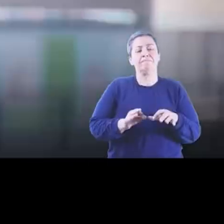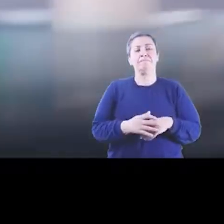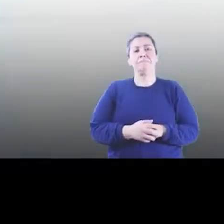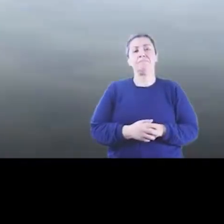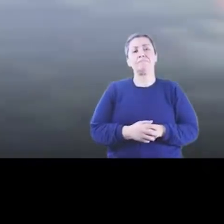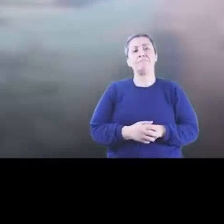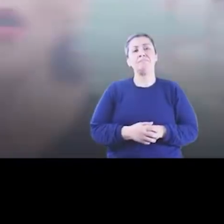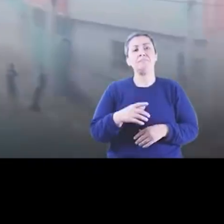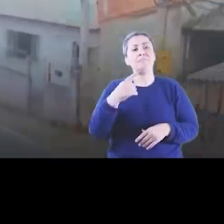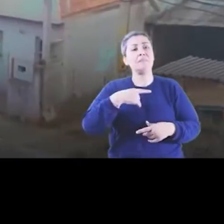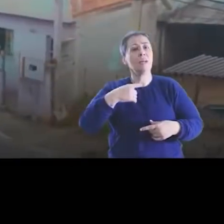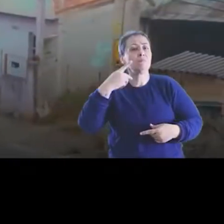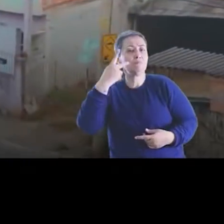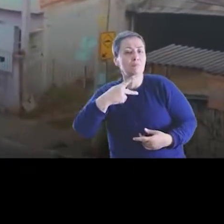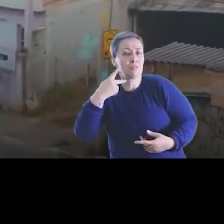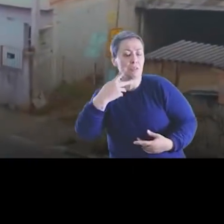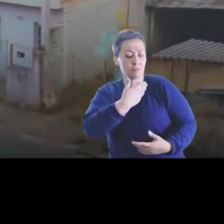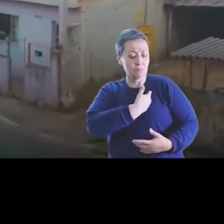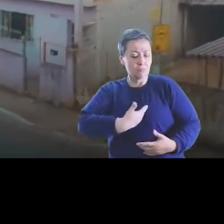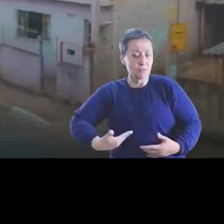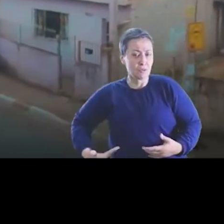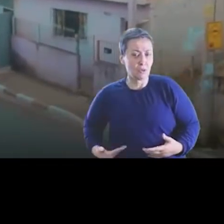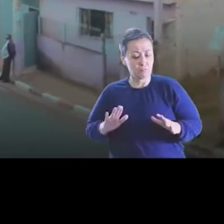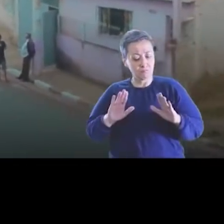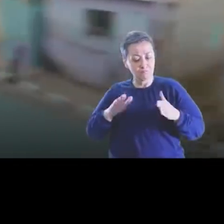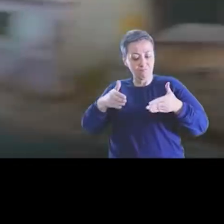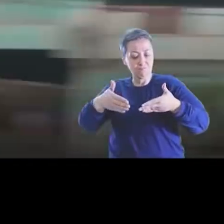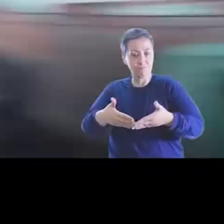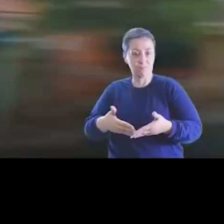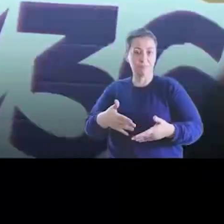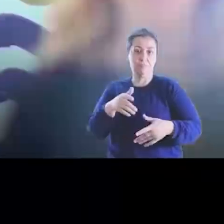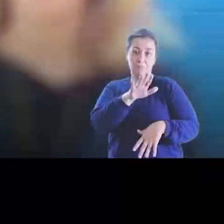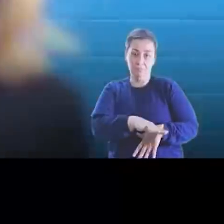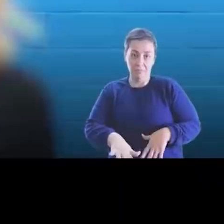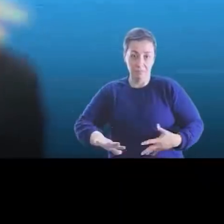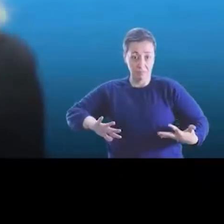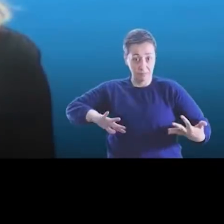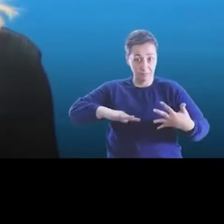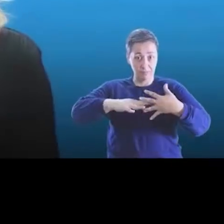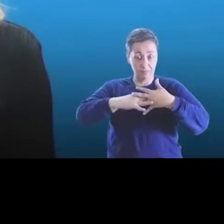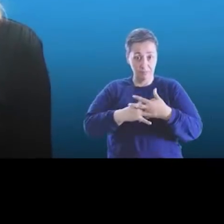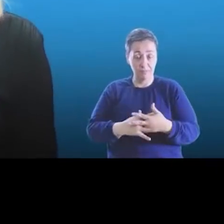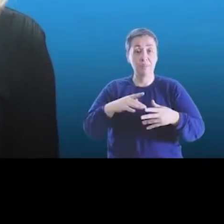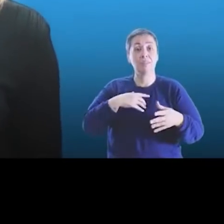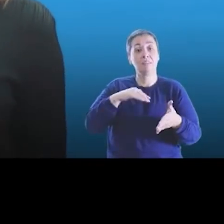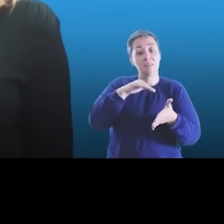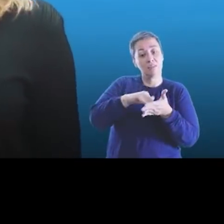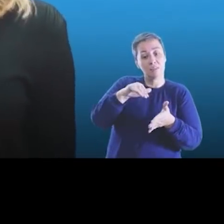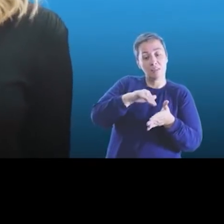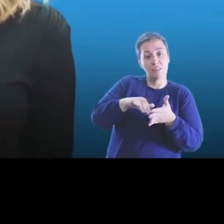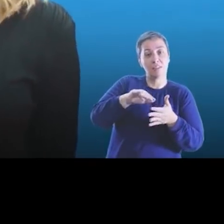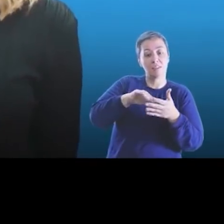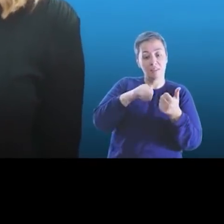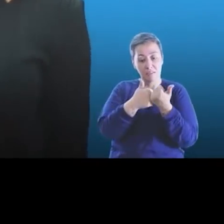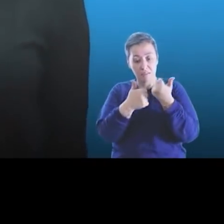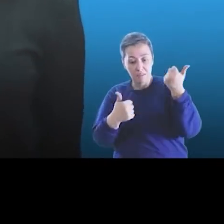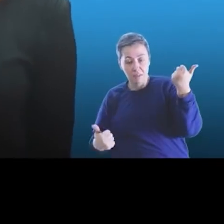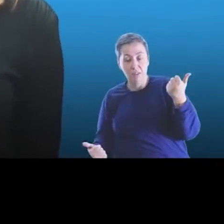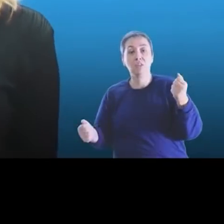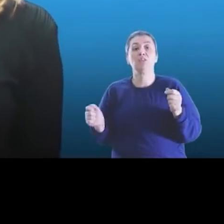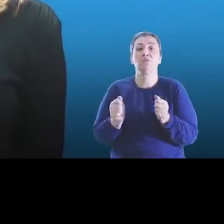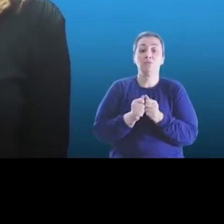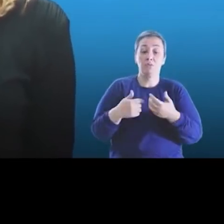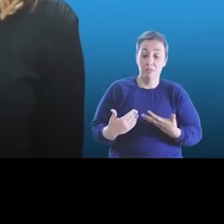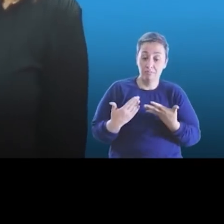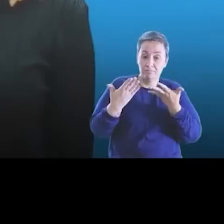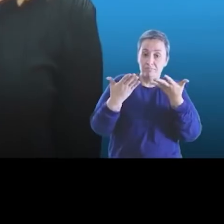Planejamento. Política pública voltada para o cidadão. Articulação das secretarias e subsecretarias